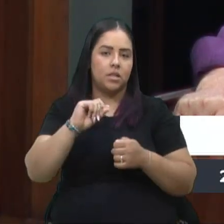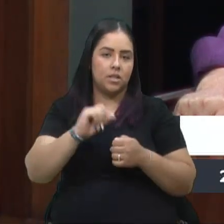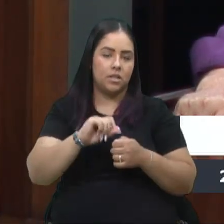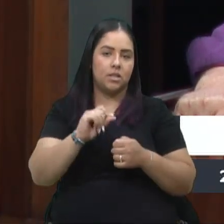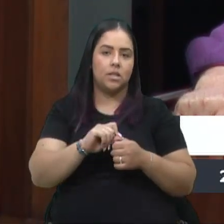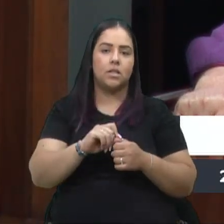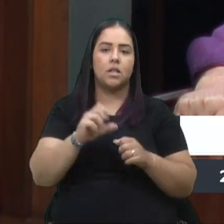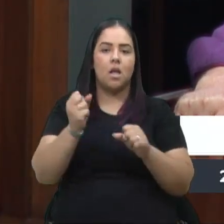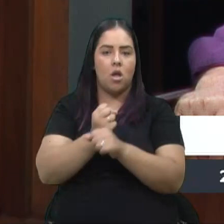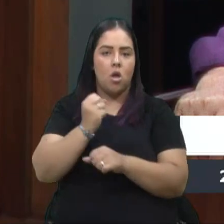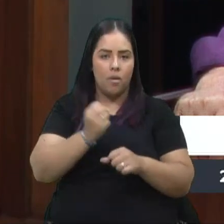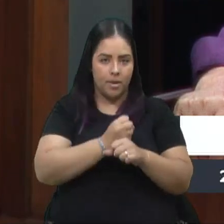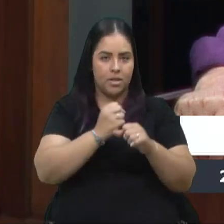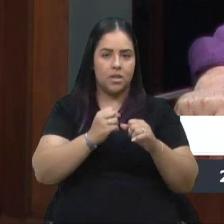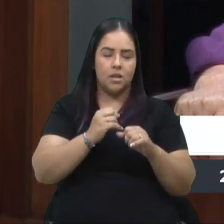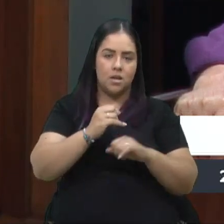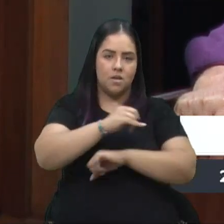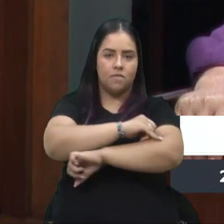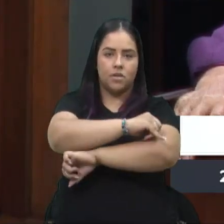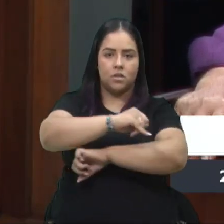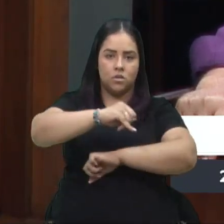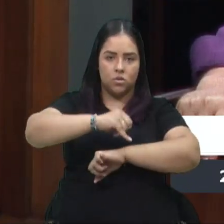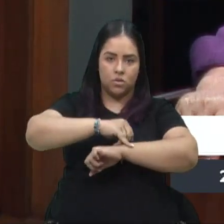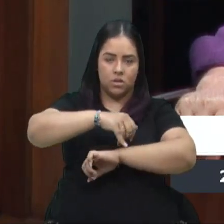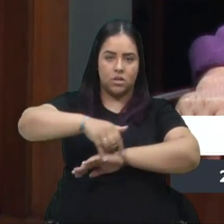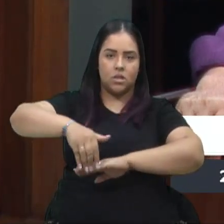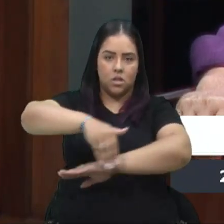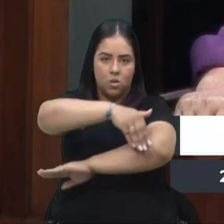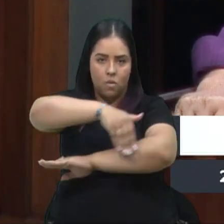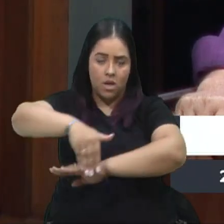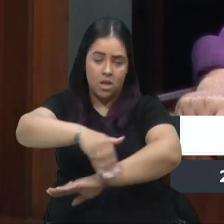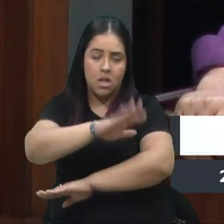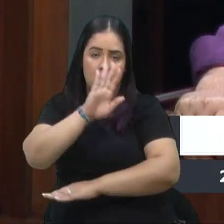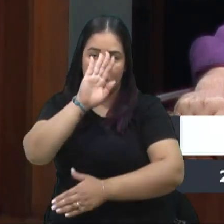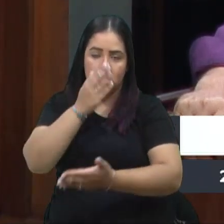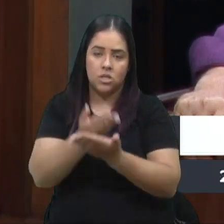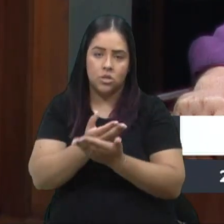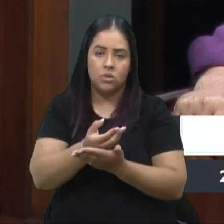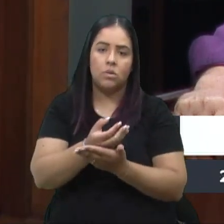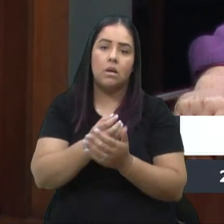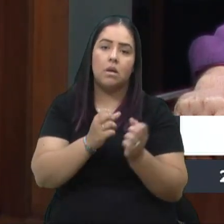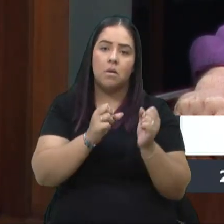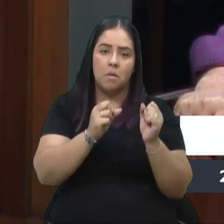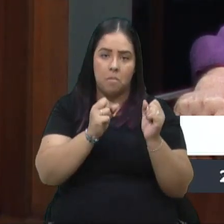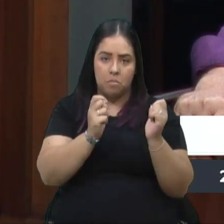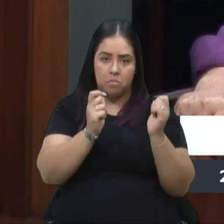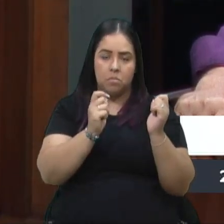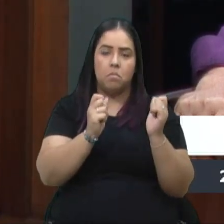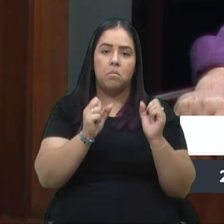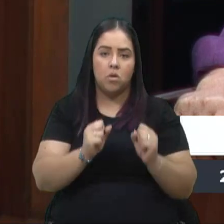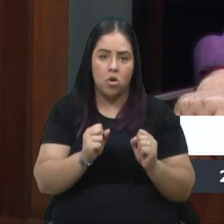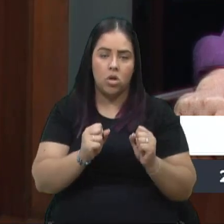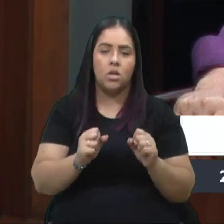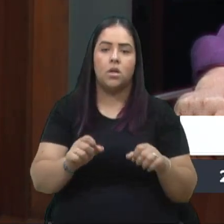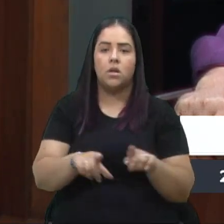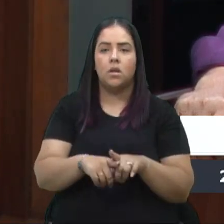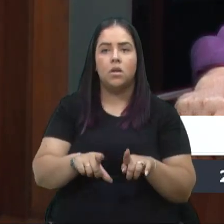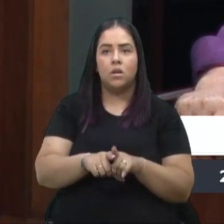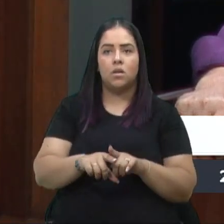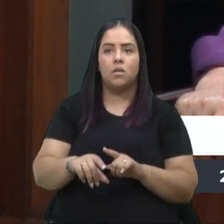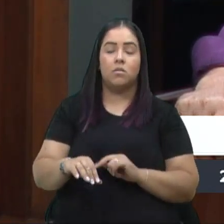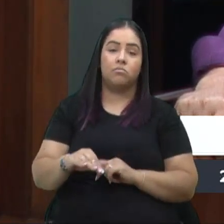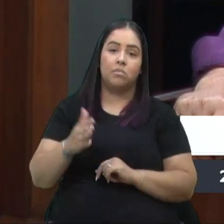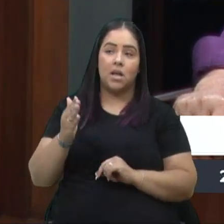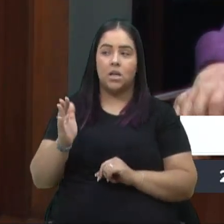obras de infraestrutura nessas estradas Eu Acredito que até seria possível mas eu acho que eu não sei seria mais um